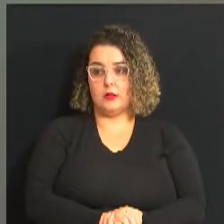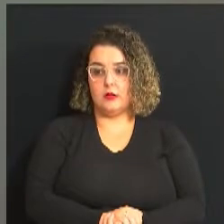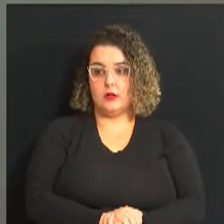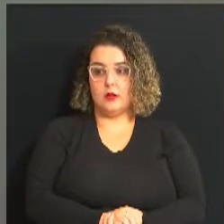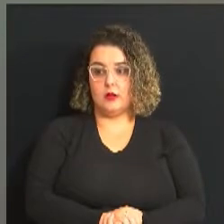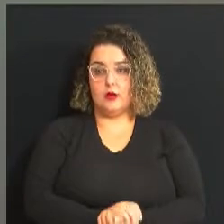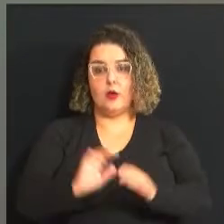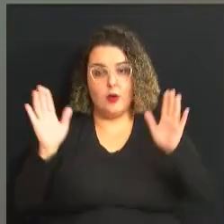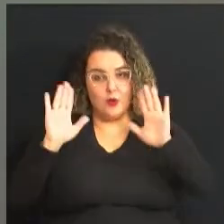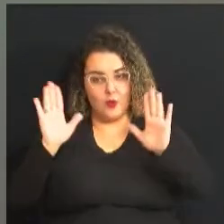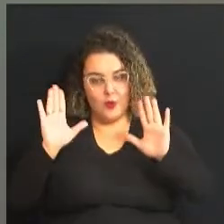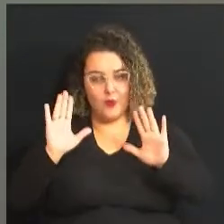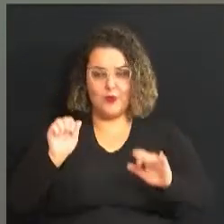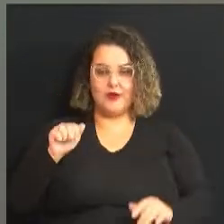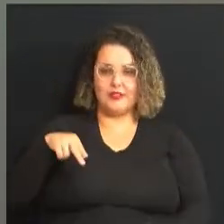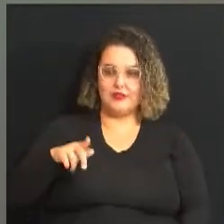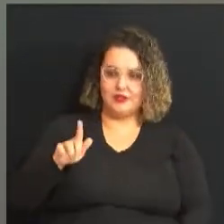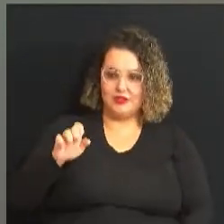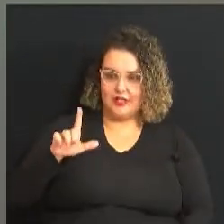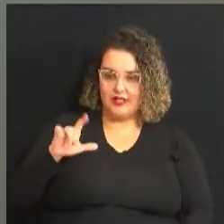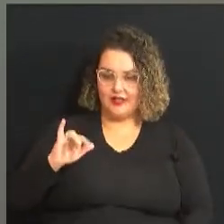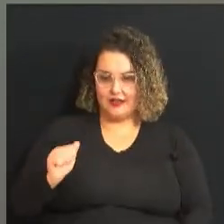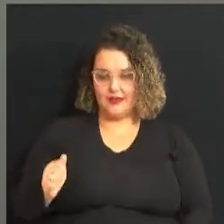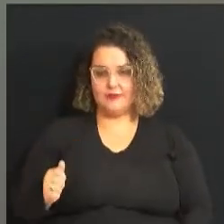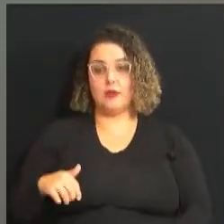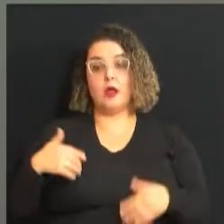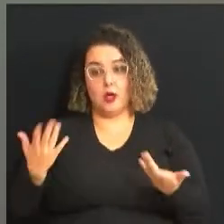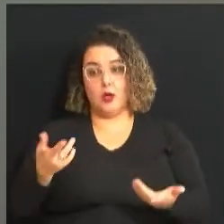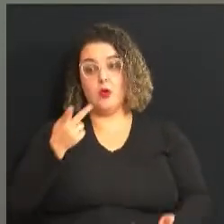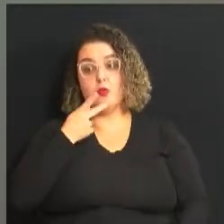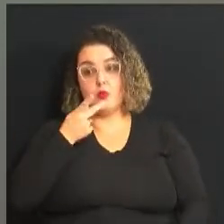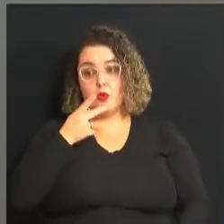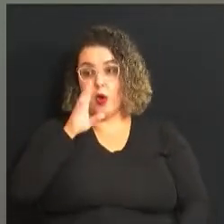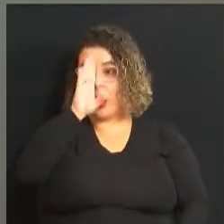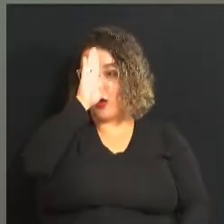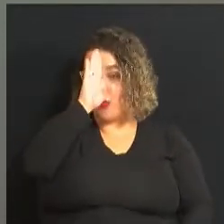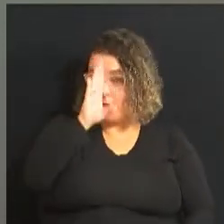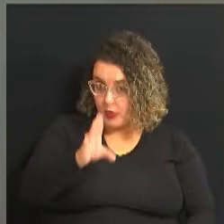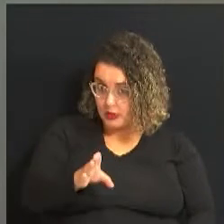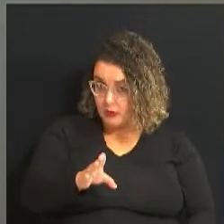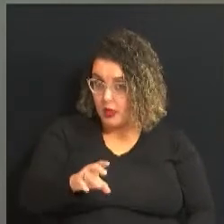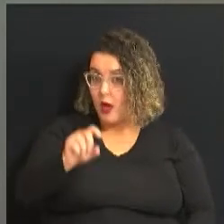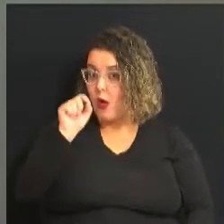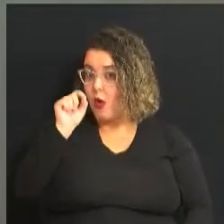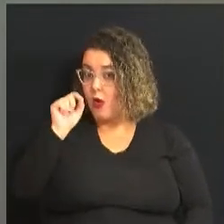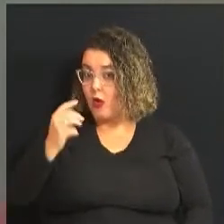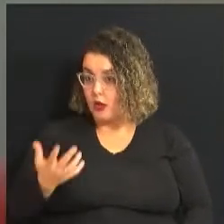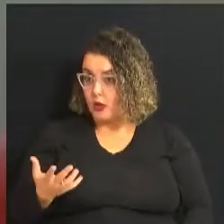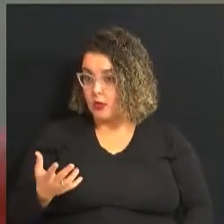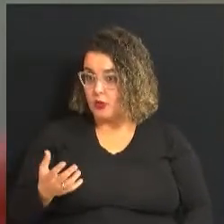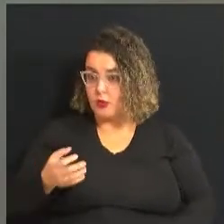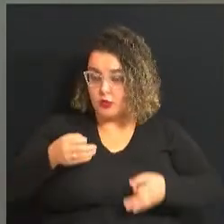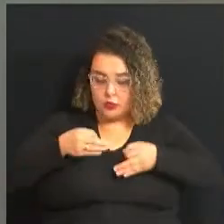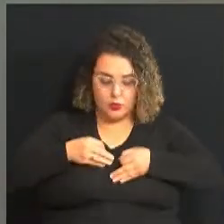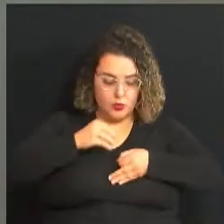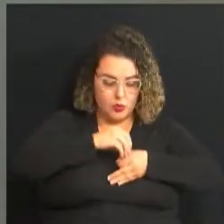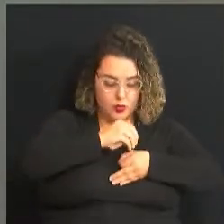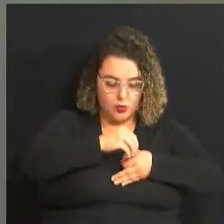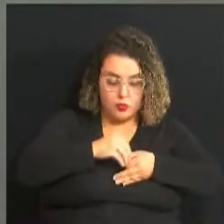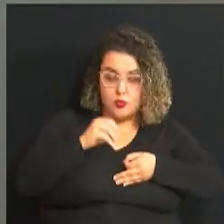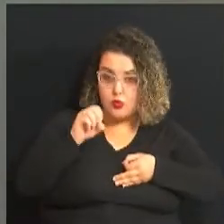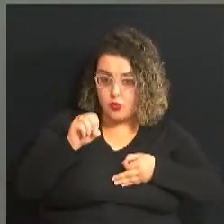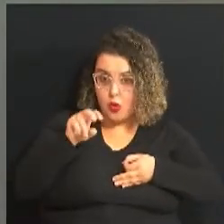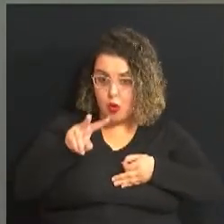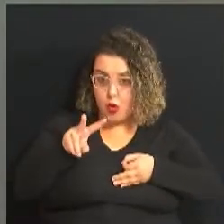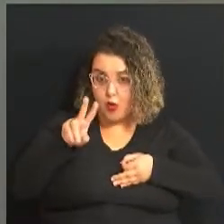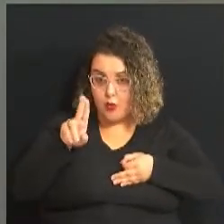Olha, Angélica, é como eu disse, a principal questão aí está nos óvulos da mulher. Como ela vai, no